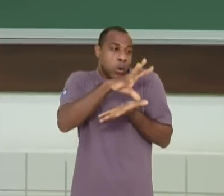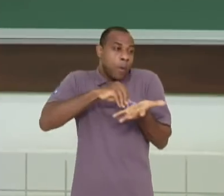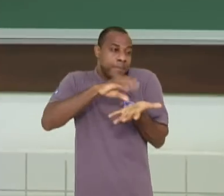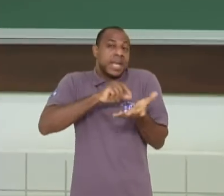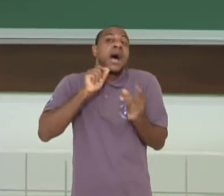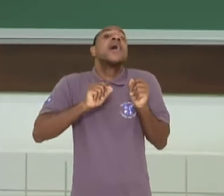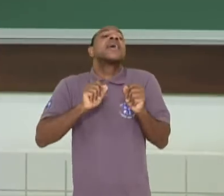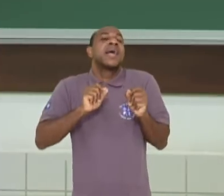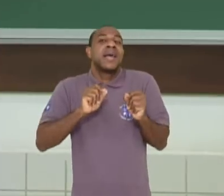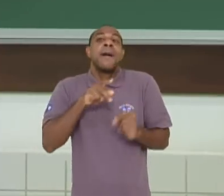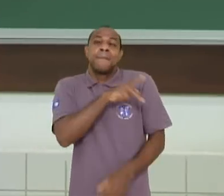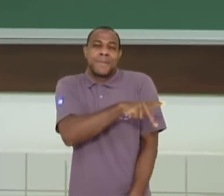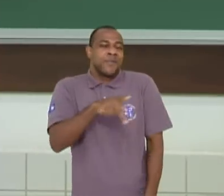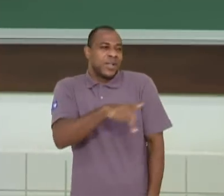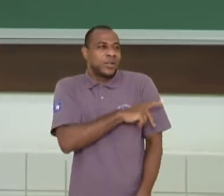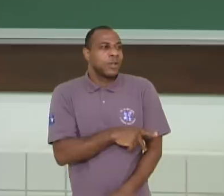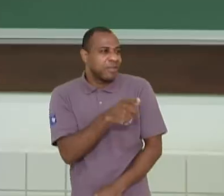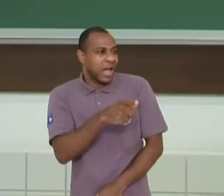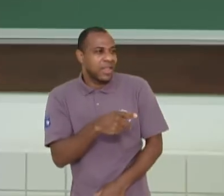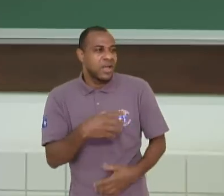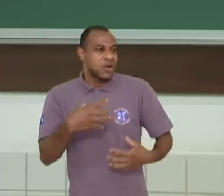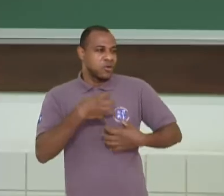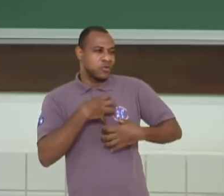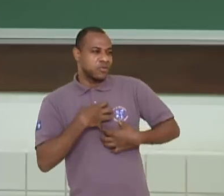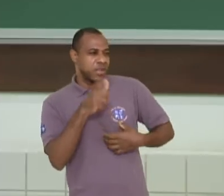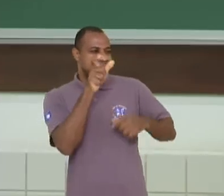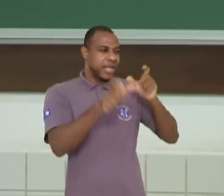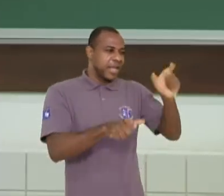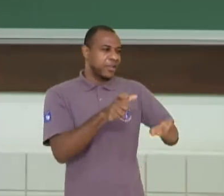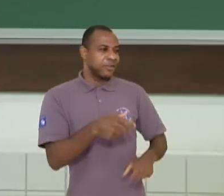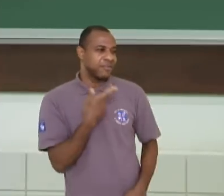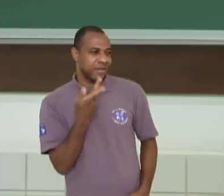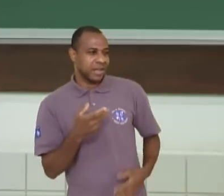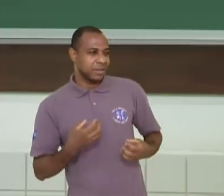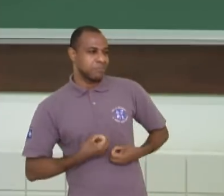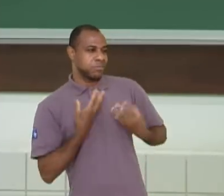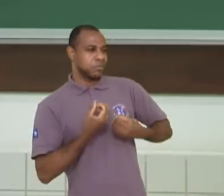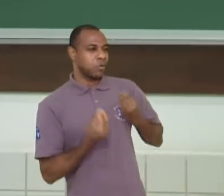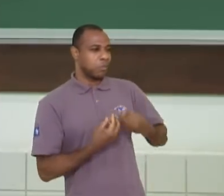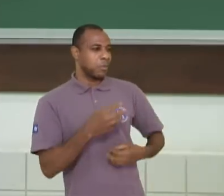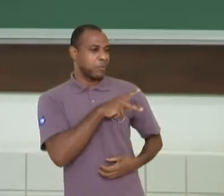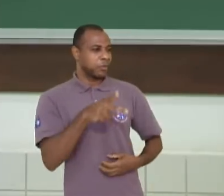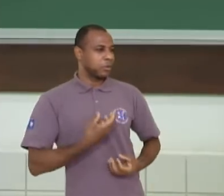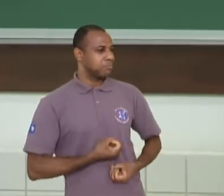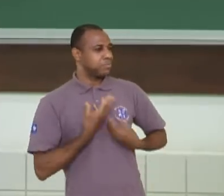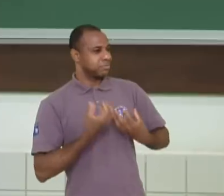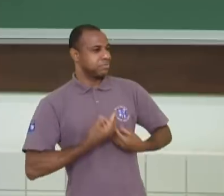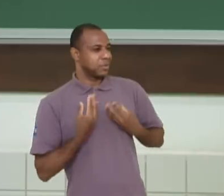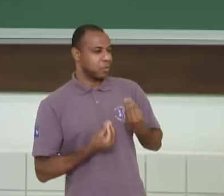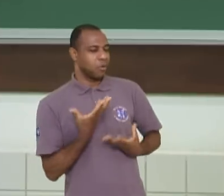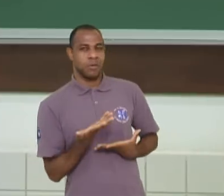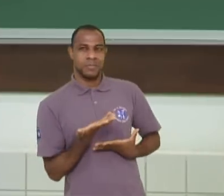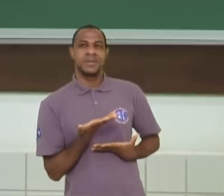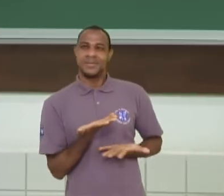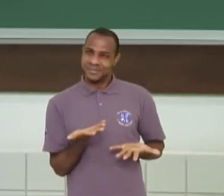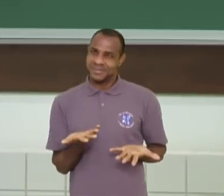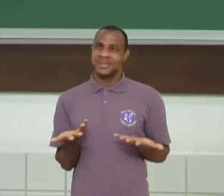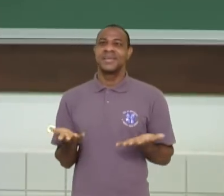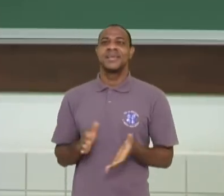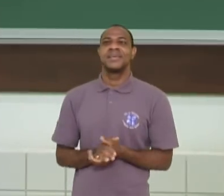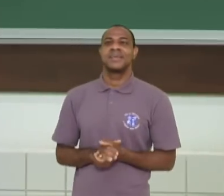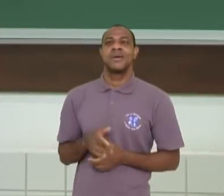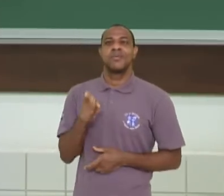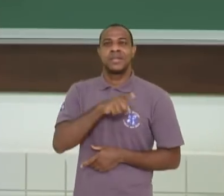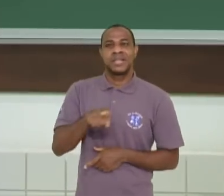alunos acabam imitando os trejeitos, a maneira que aquele professor se expressa, né? Então isso daí também, em um contexto, acaba entrando dentro